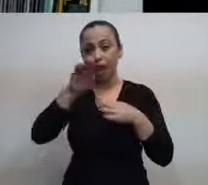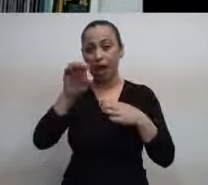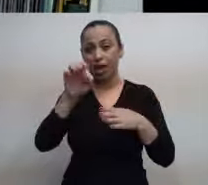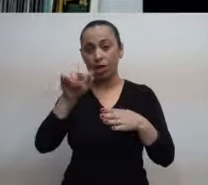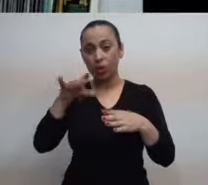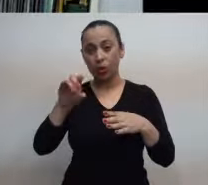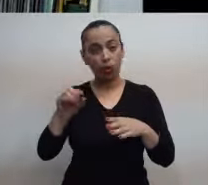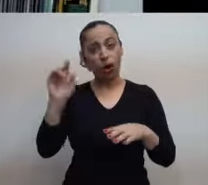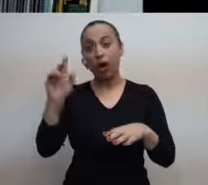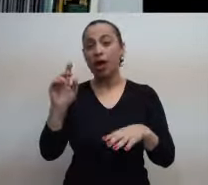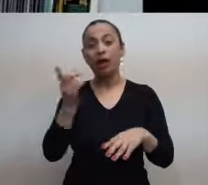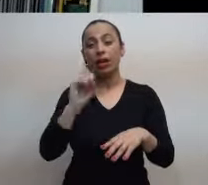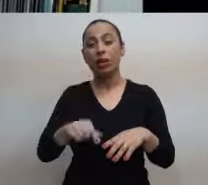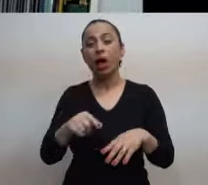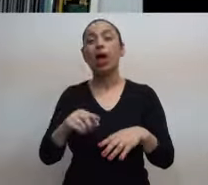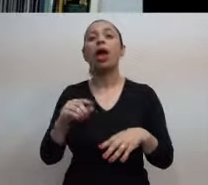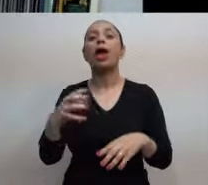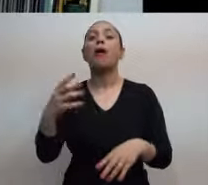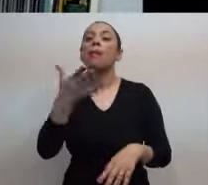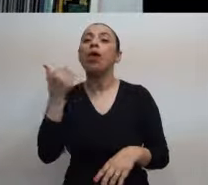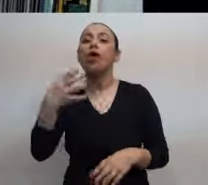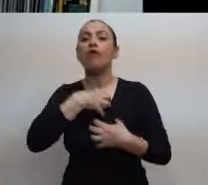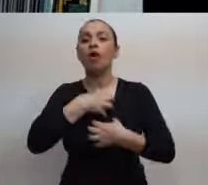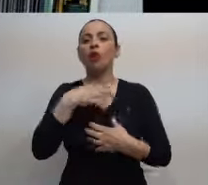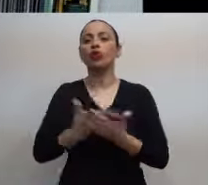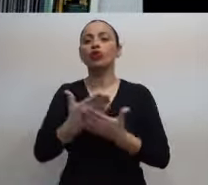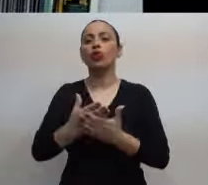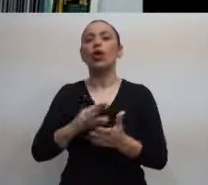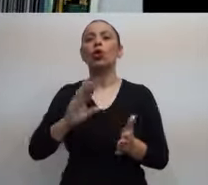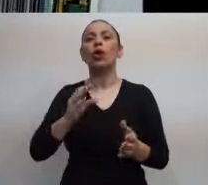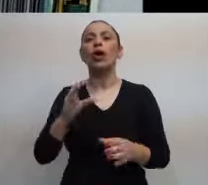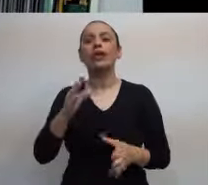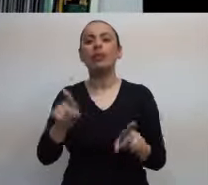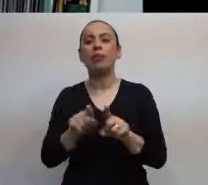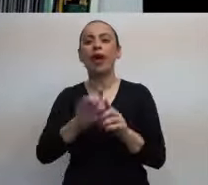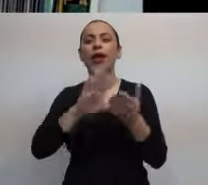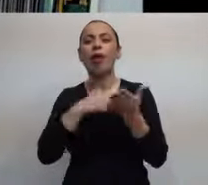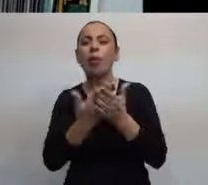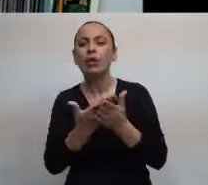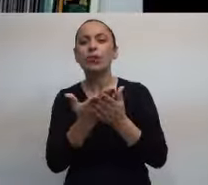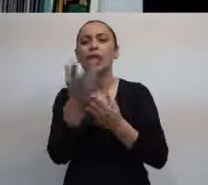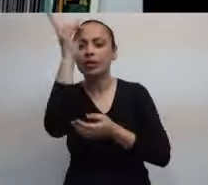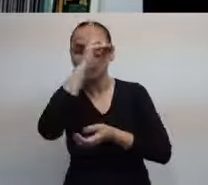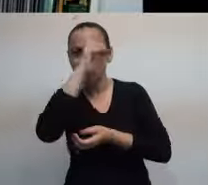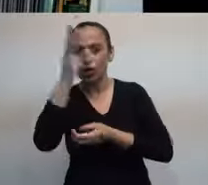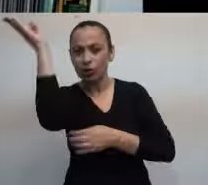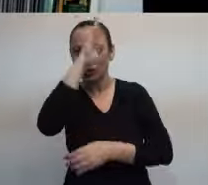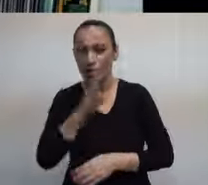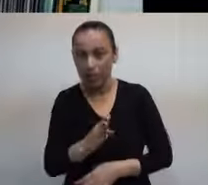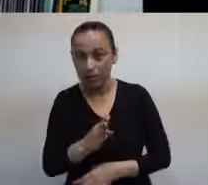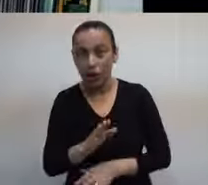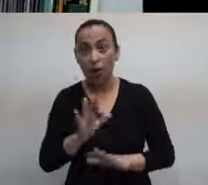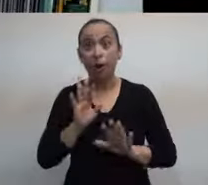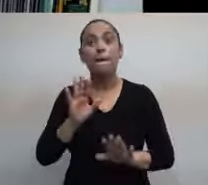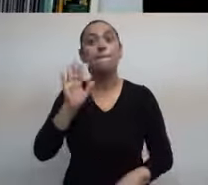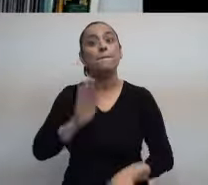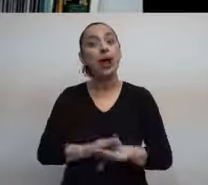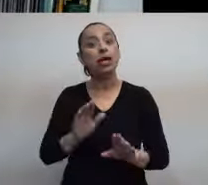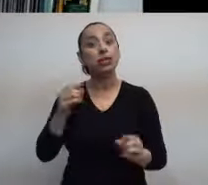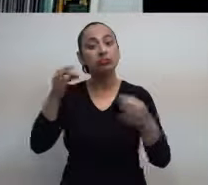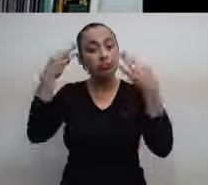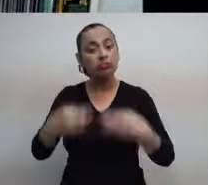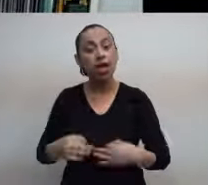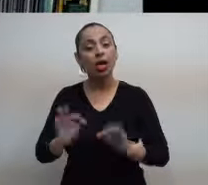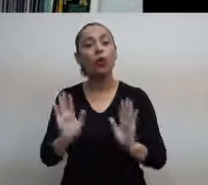Bittencourt, a forma ideal para o estudo e interpretação da história do Brasil. Mais indicado